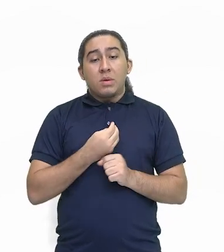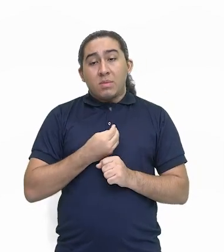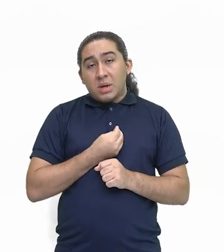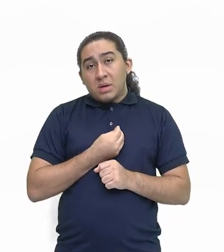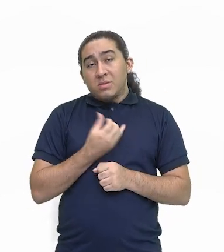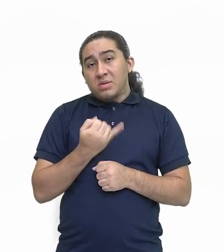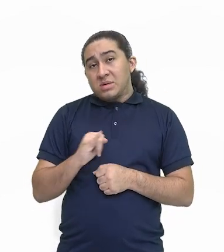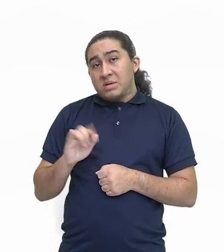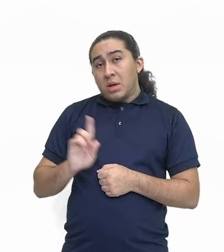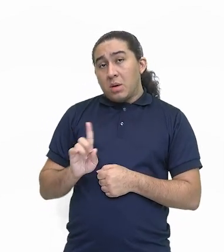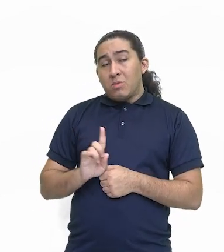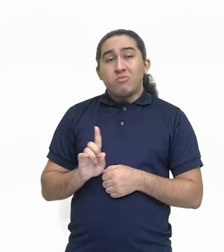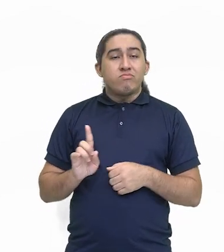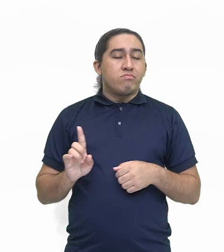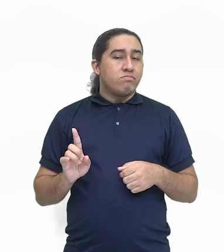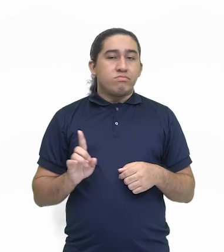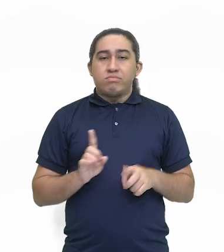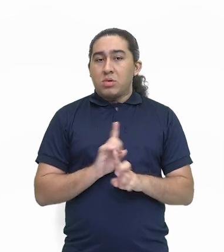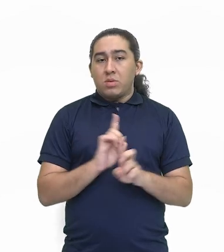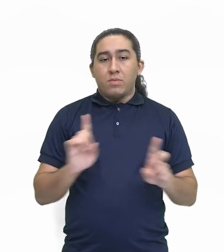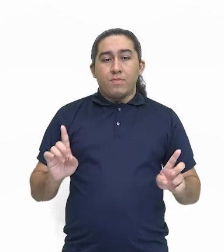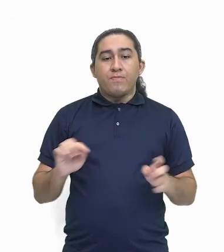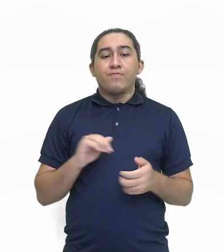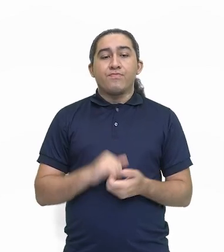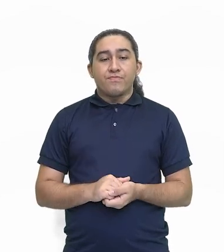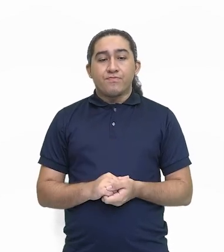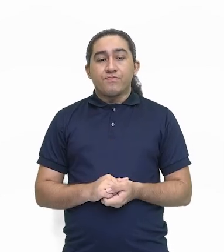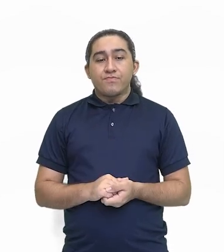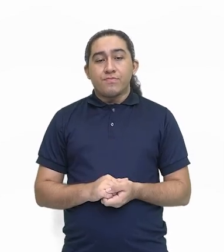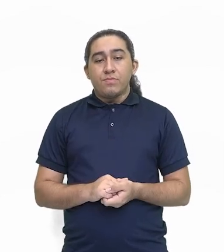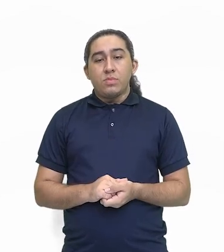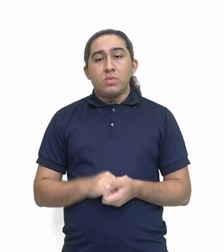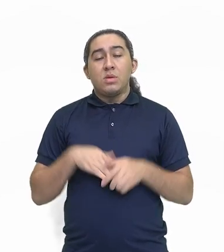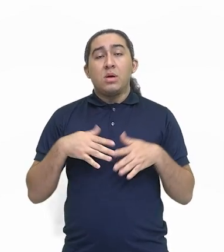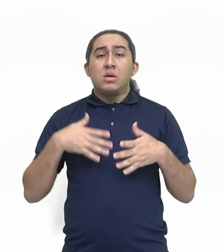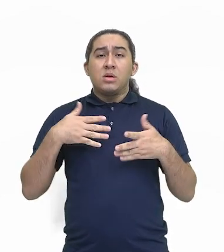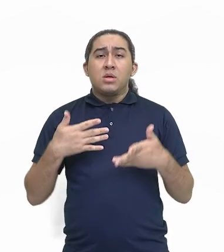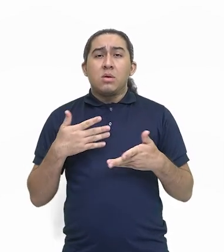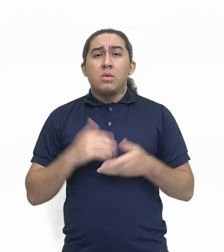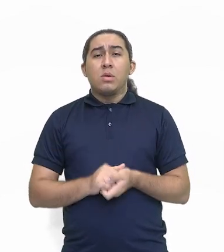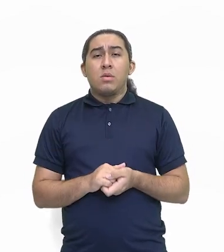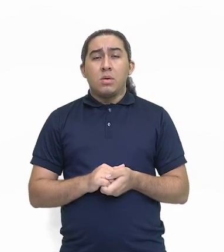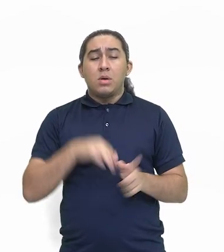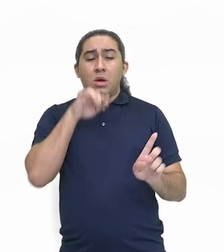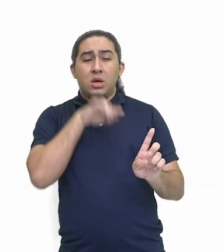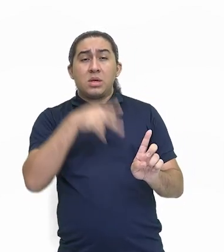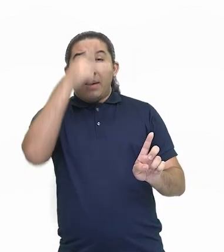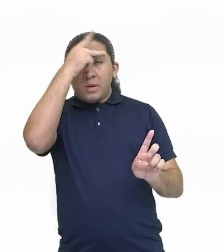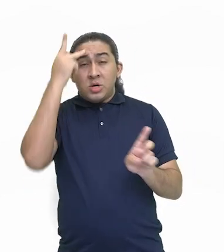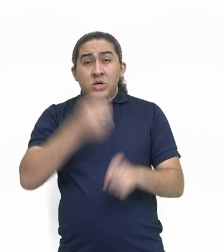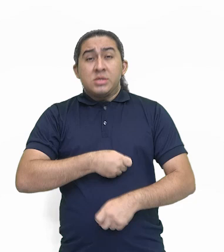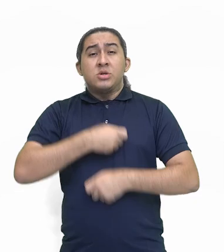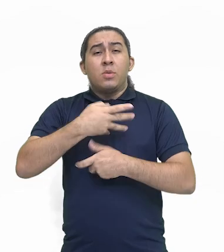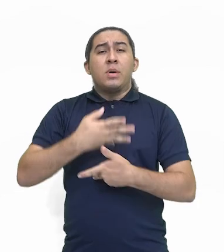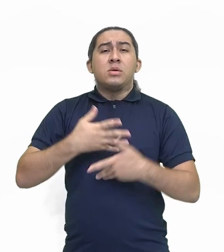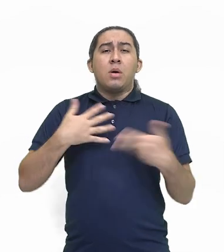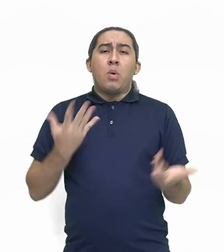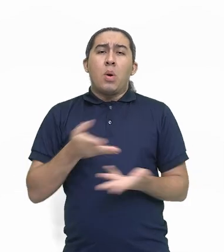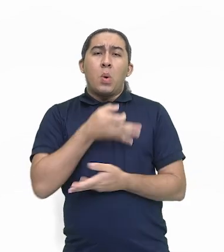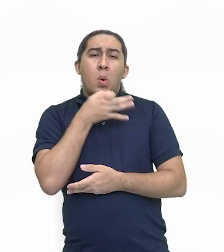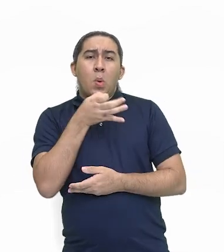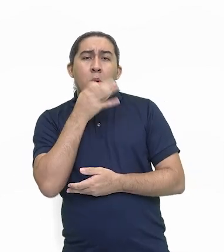não. Então, a que se dirige o eu lírico? O que é que vocês